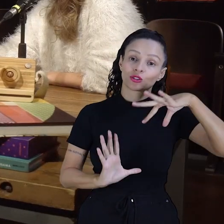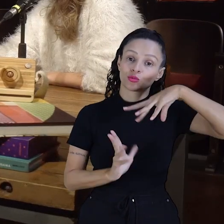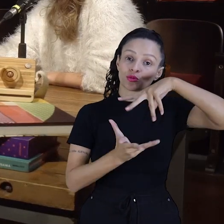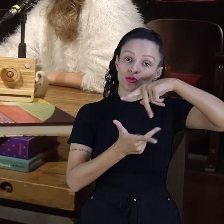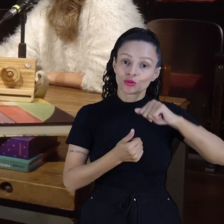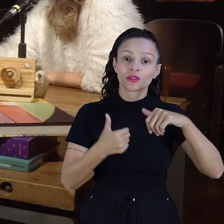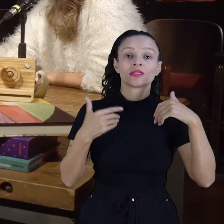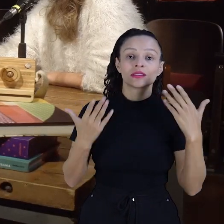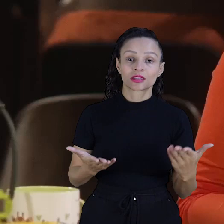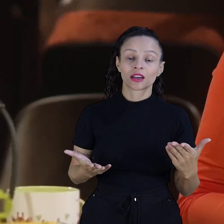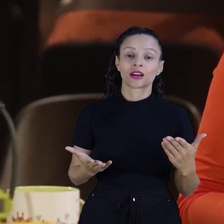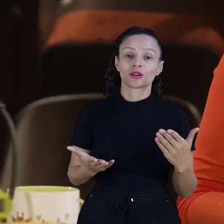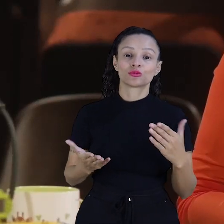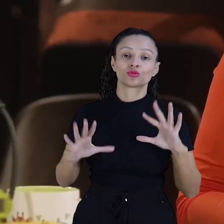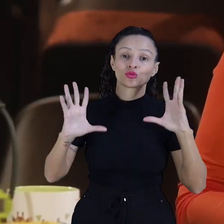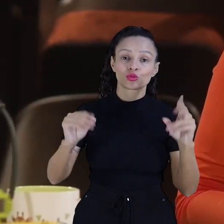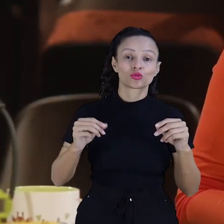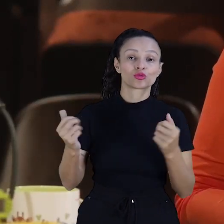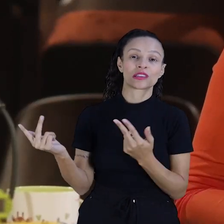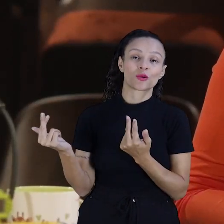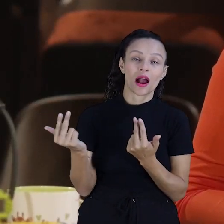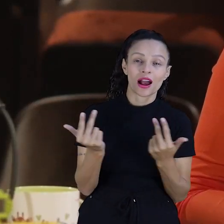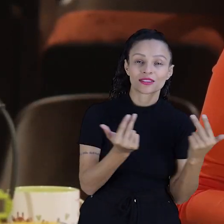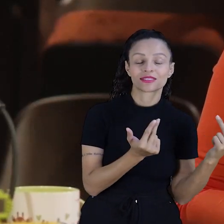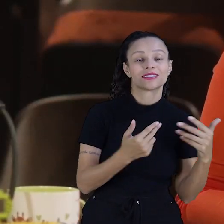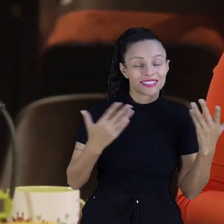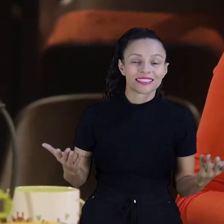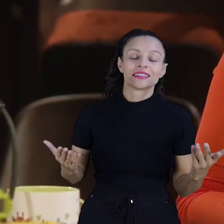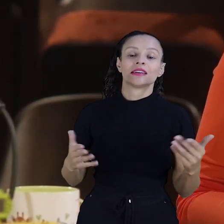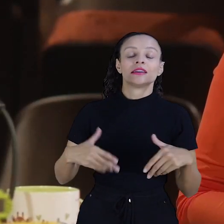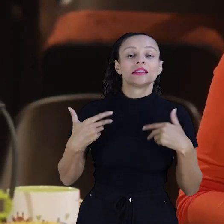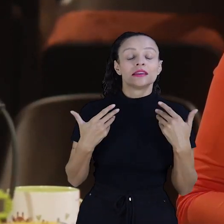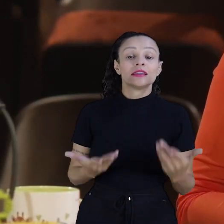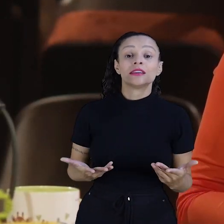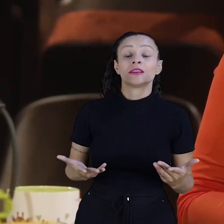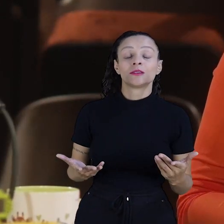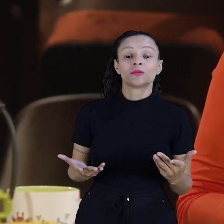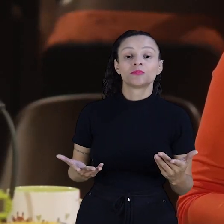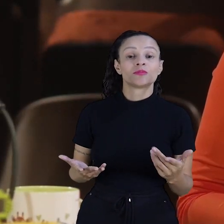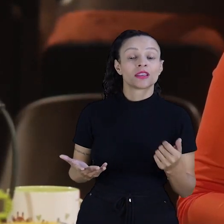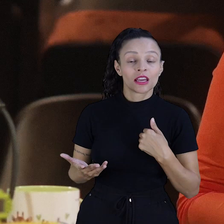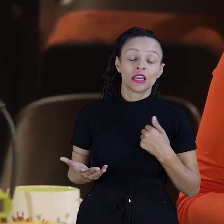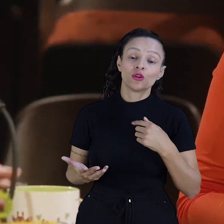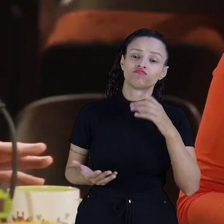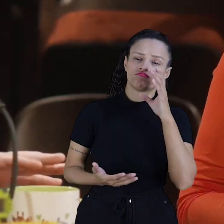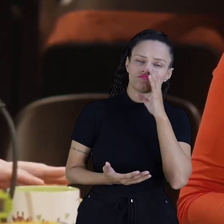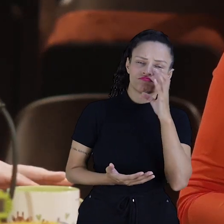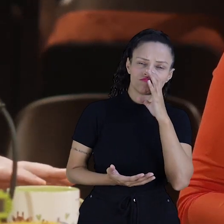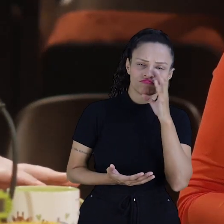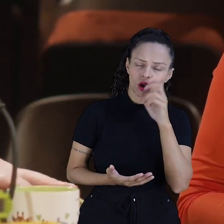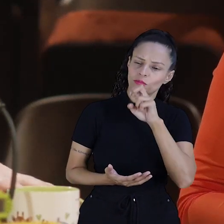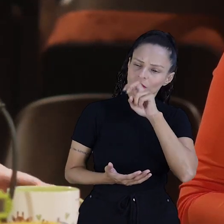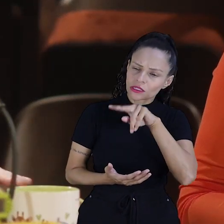mundo, então meio que os abapurus ficavam todos iguais, né? E aí eu vou